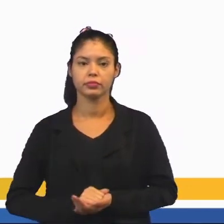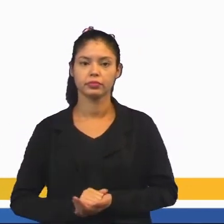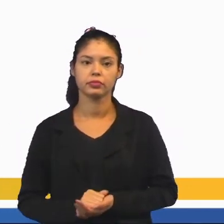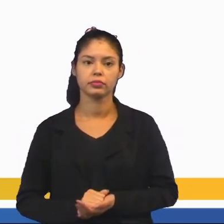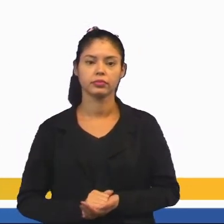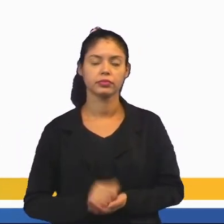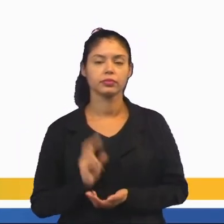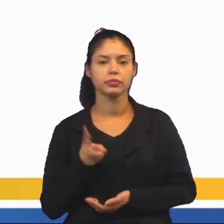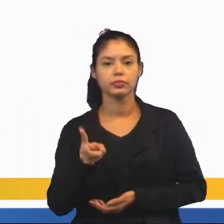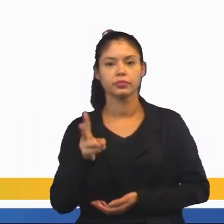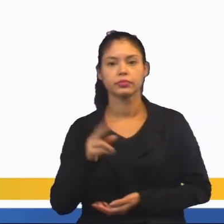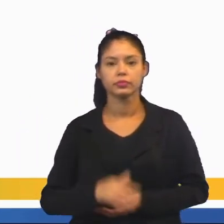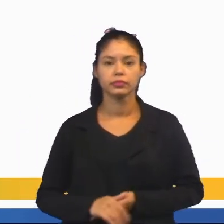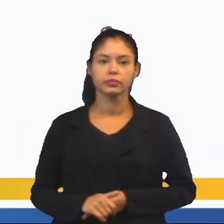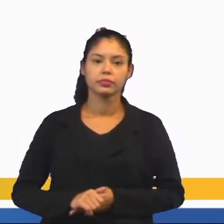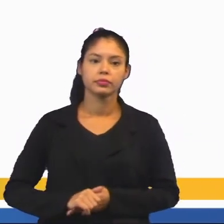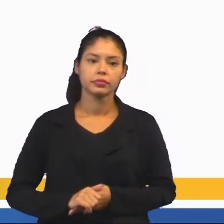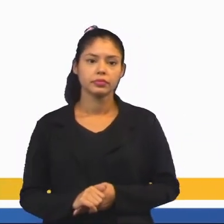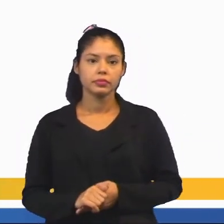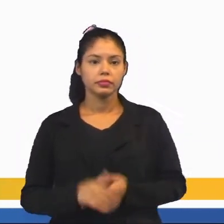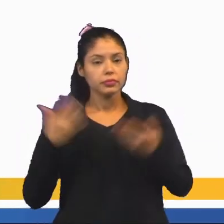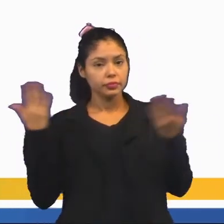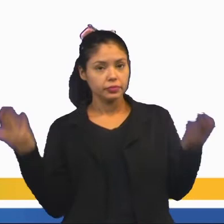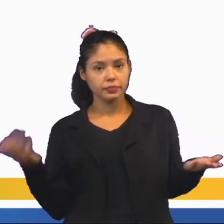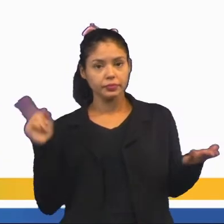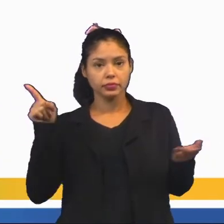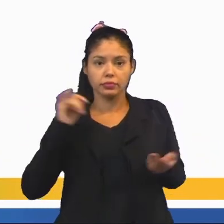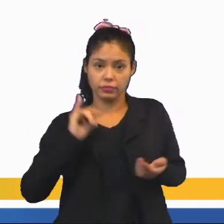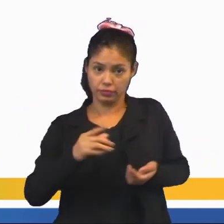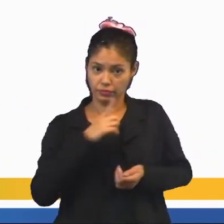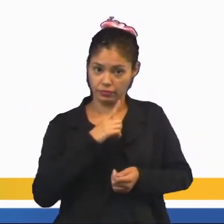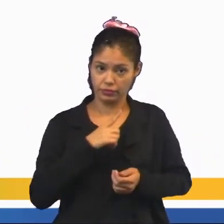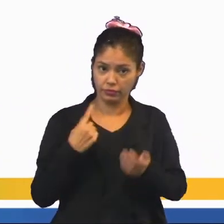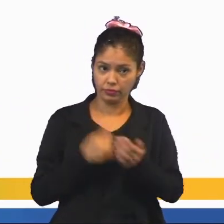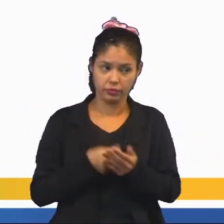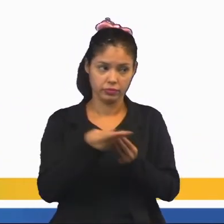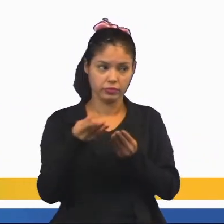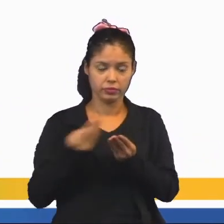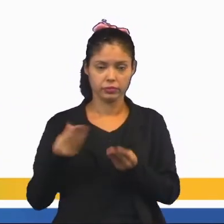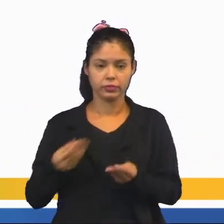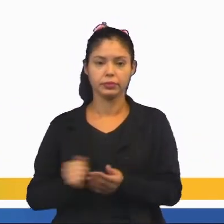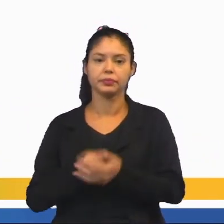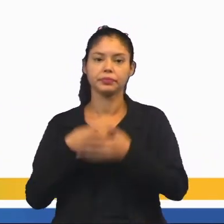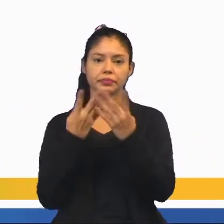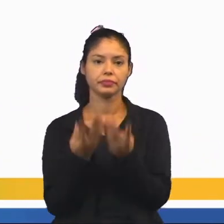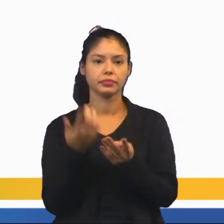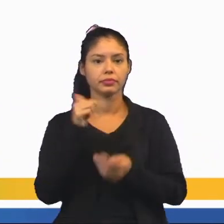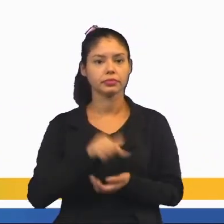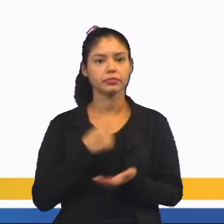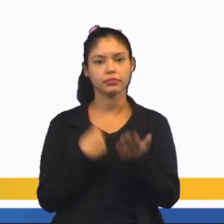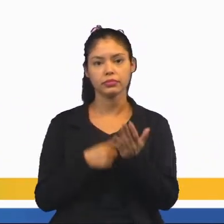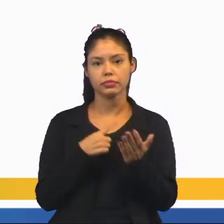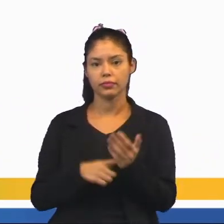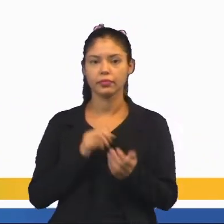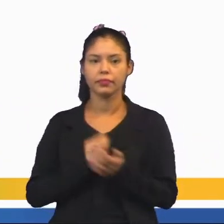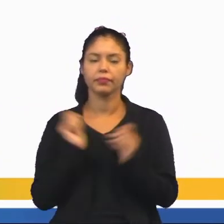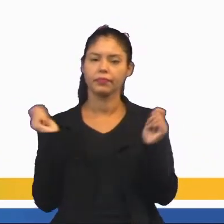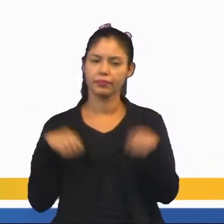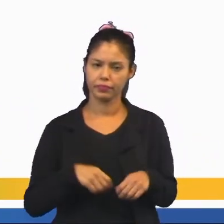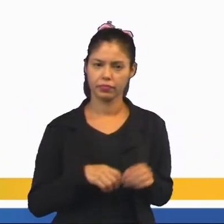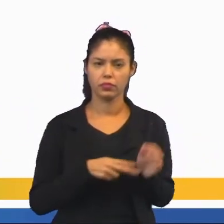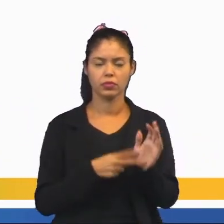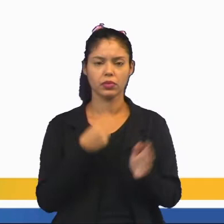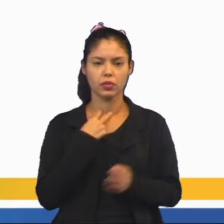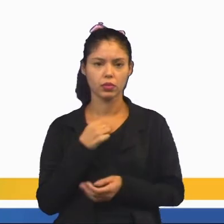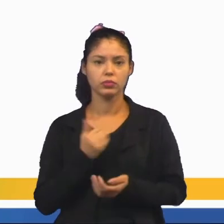543. Continuando. Se fizermos uma distribuição das cartas de acordo com a